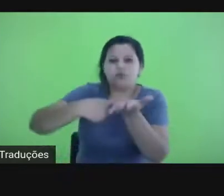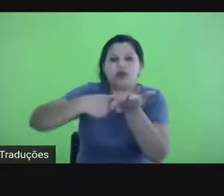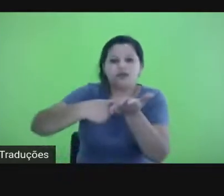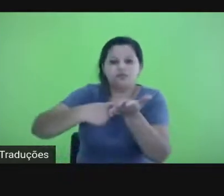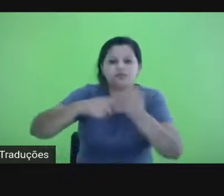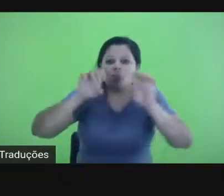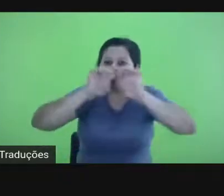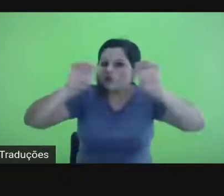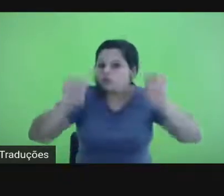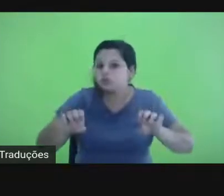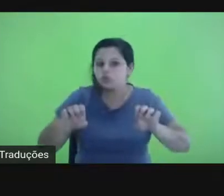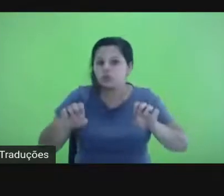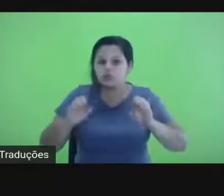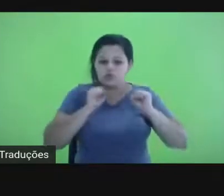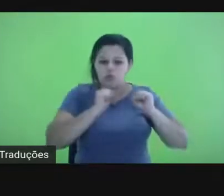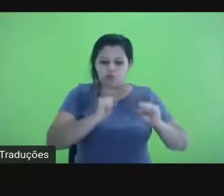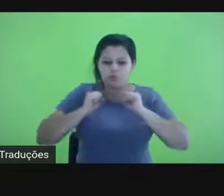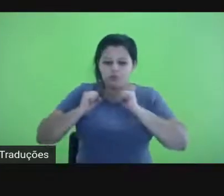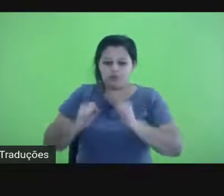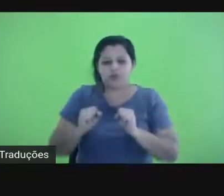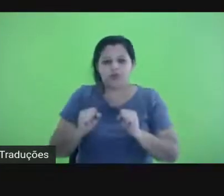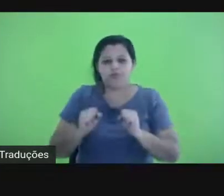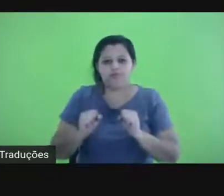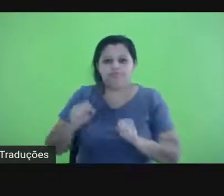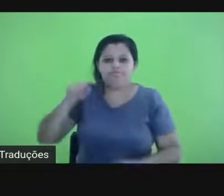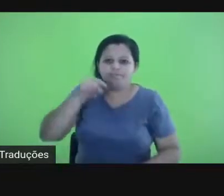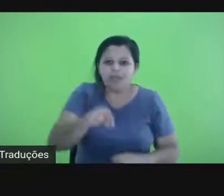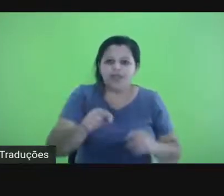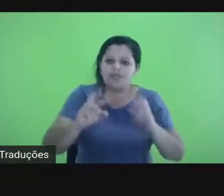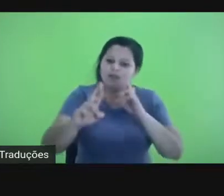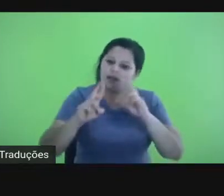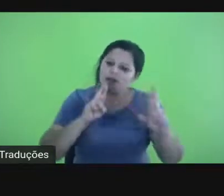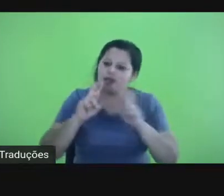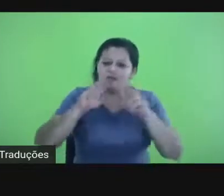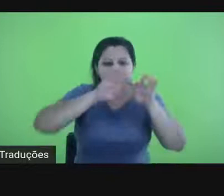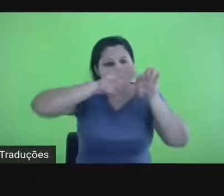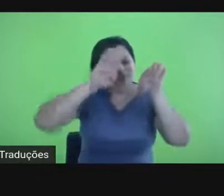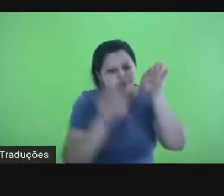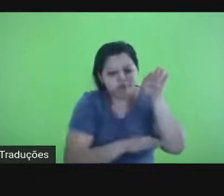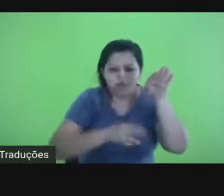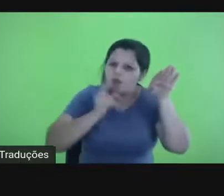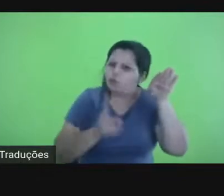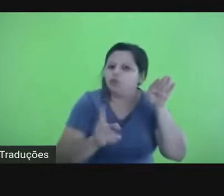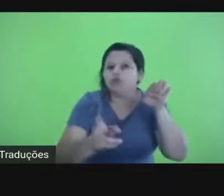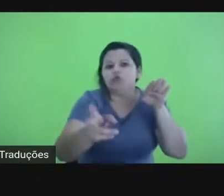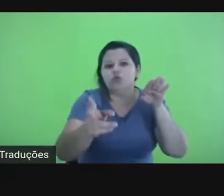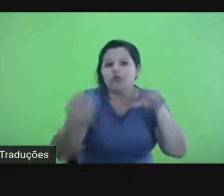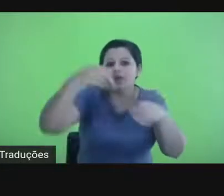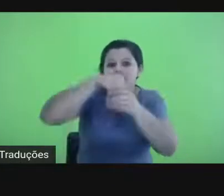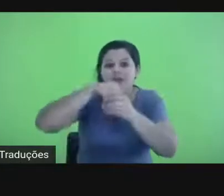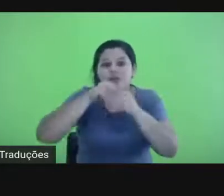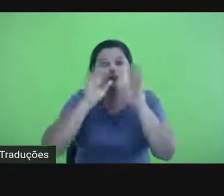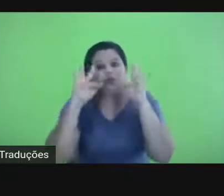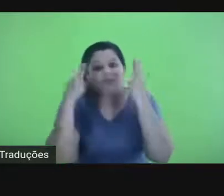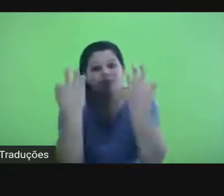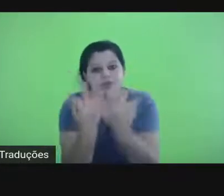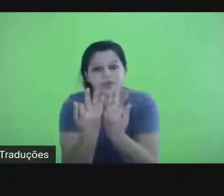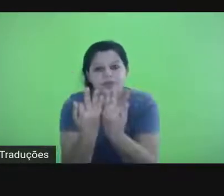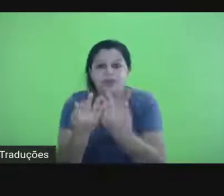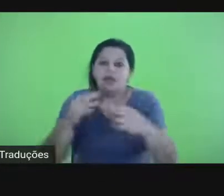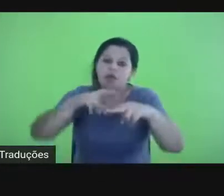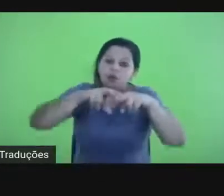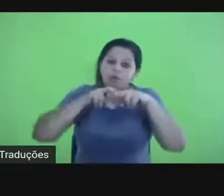estrutura de poder onde essas relações desiguais continuam sendo representadas. Então, ainda que as mulheres sejam